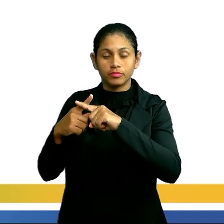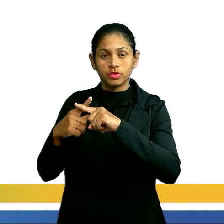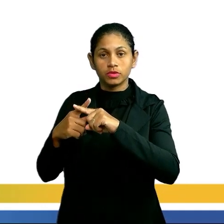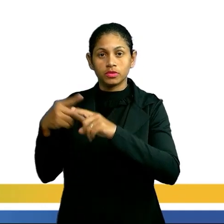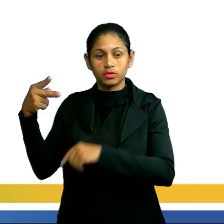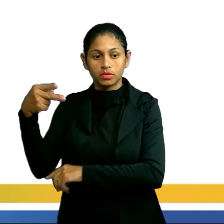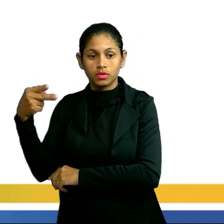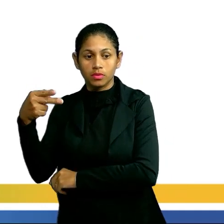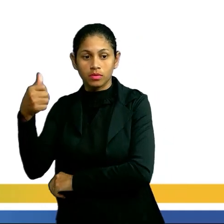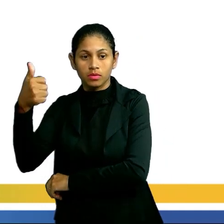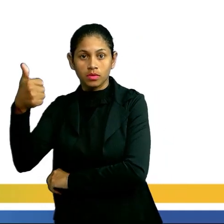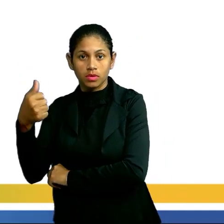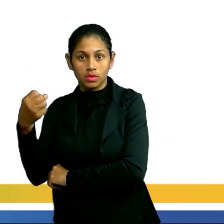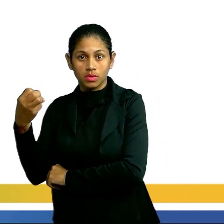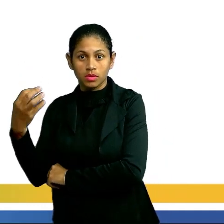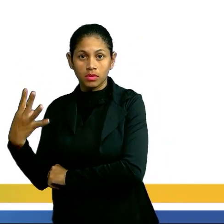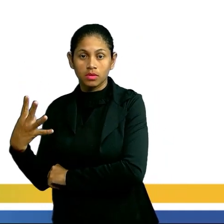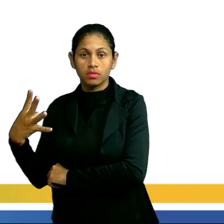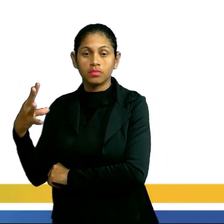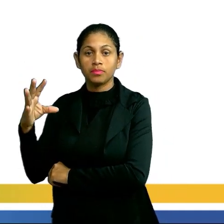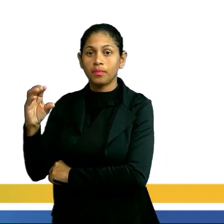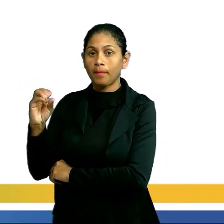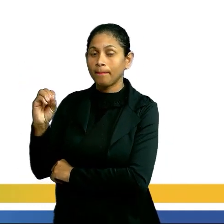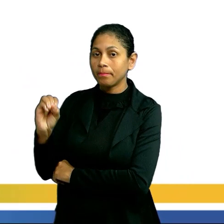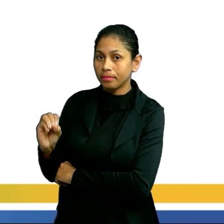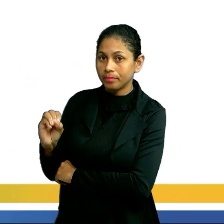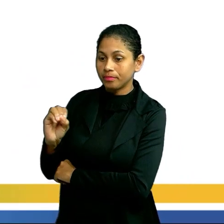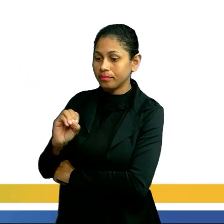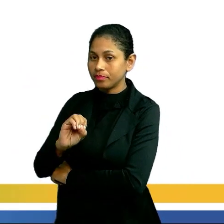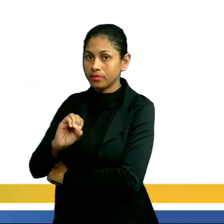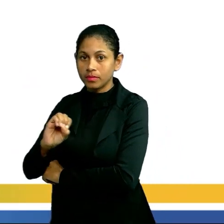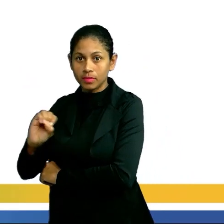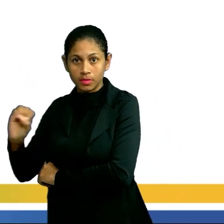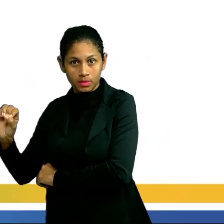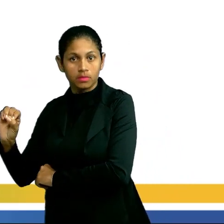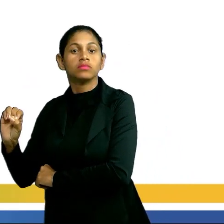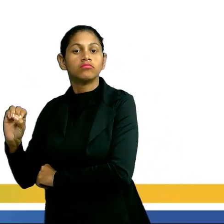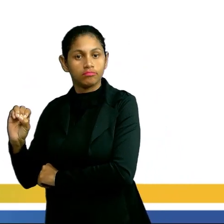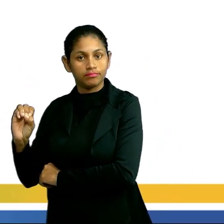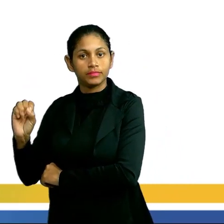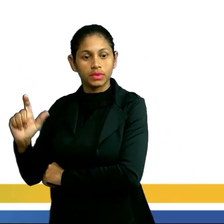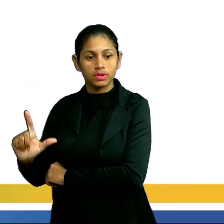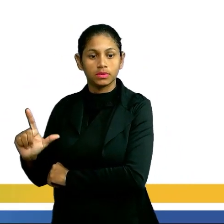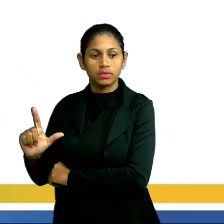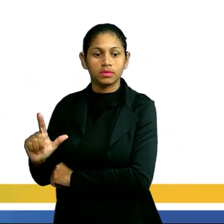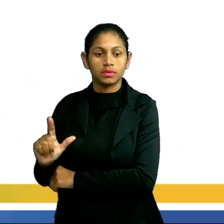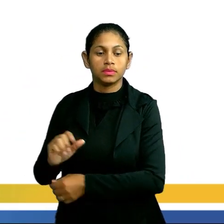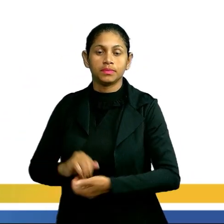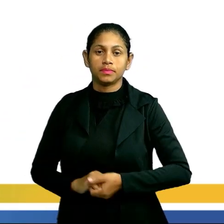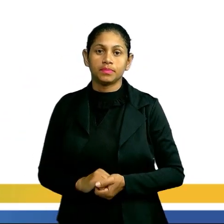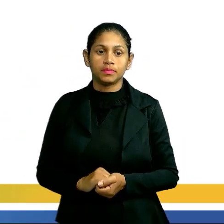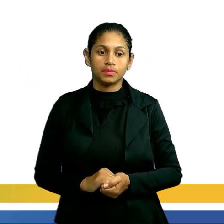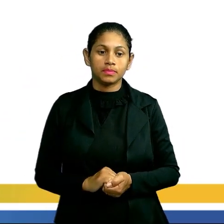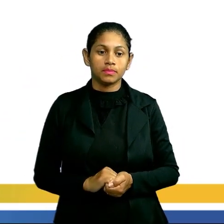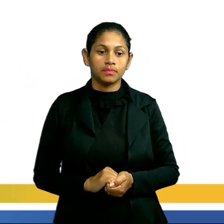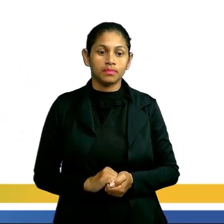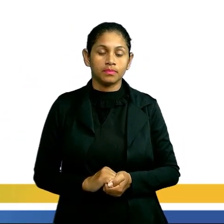a 140.000 litros. Então, temos o volume inicial de uma semana. Dessa forma,